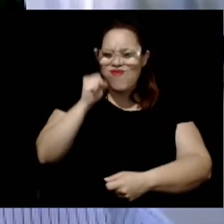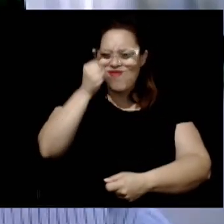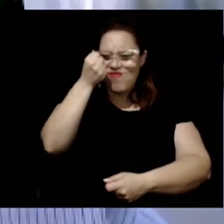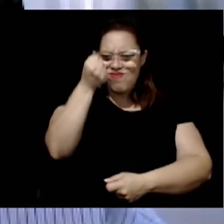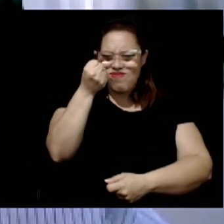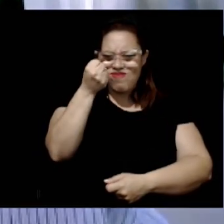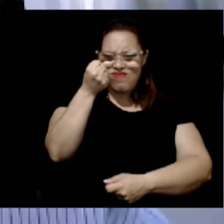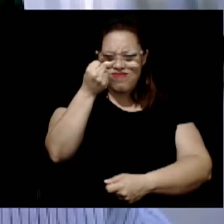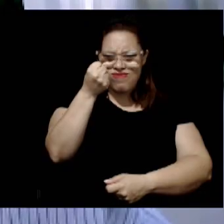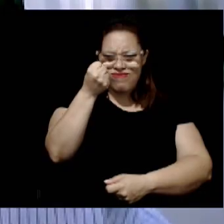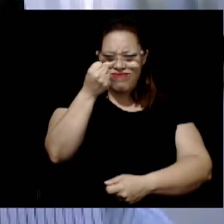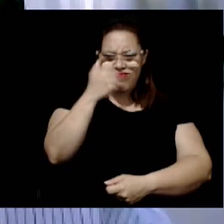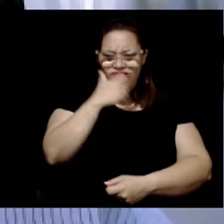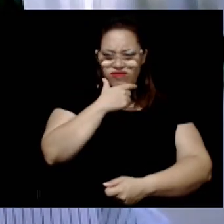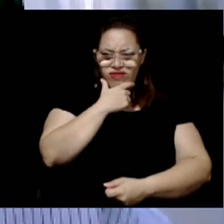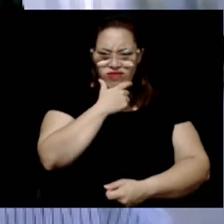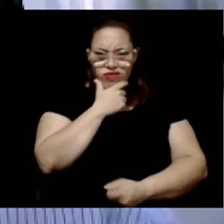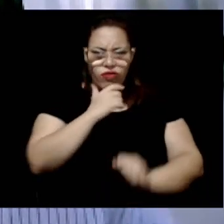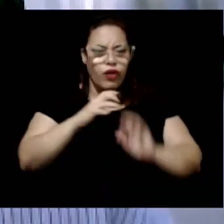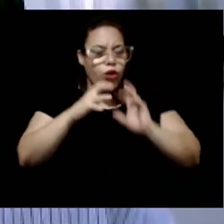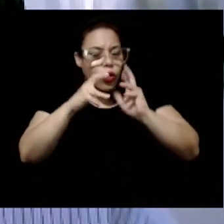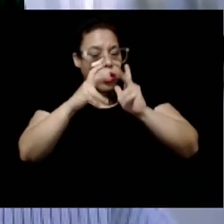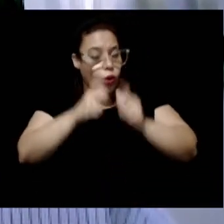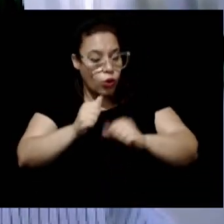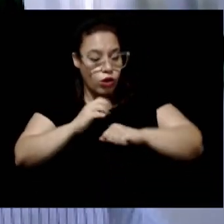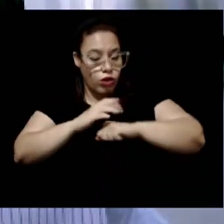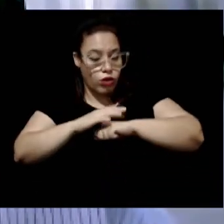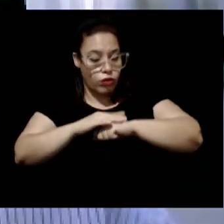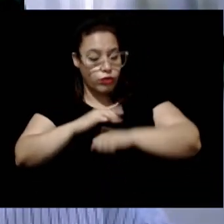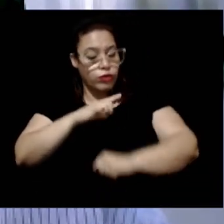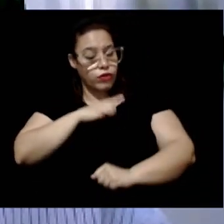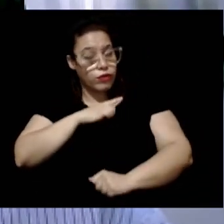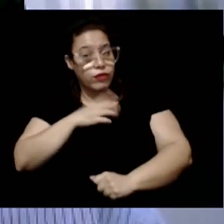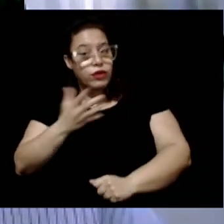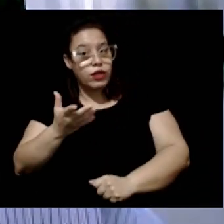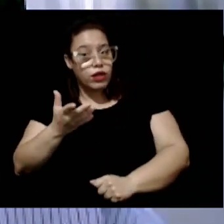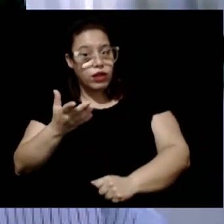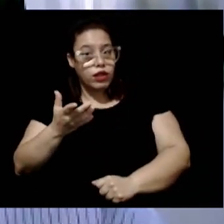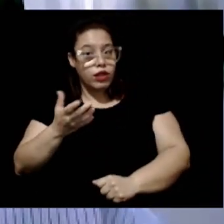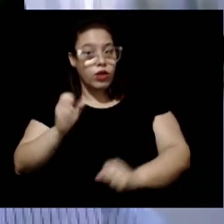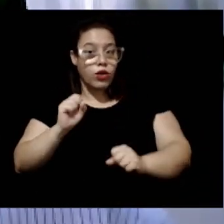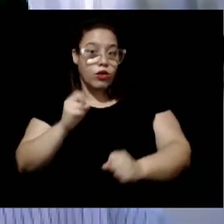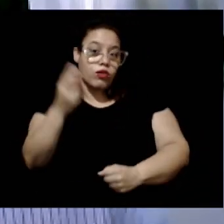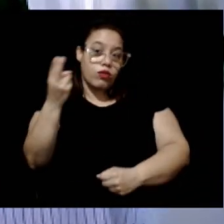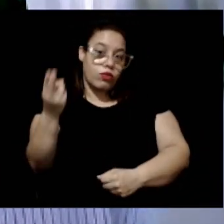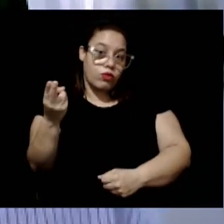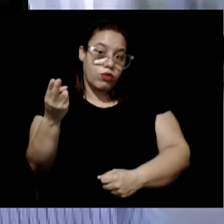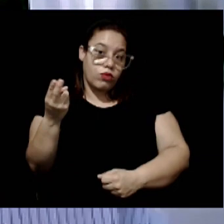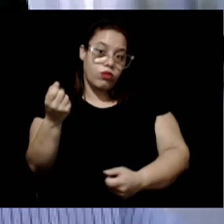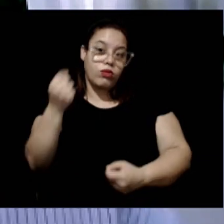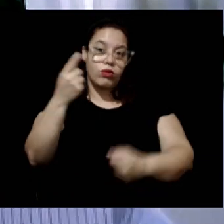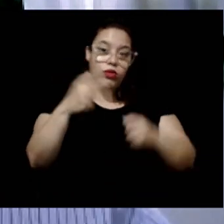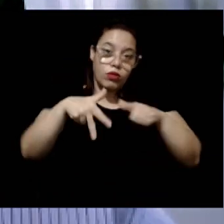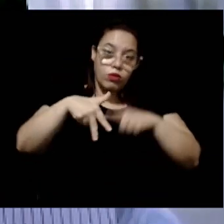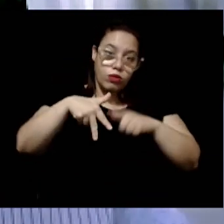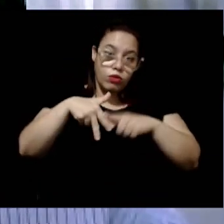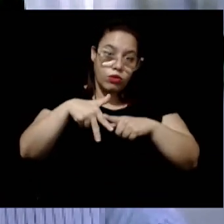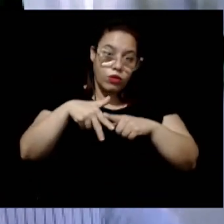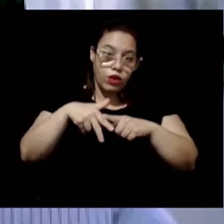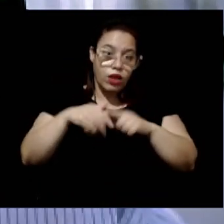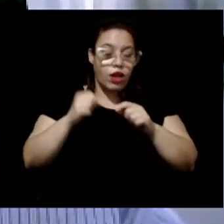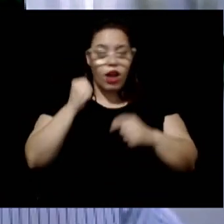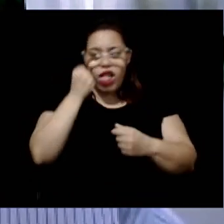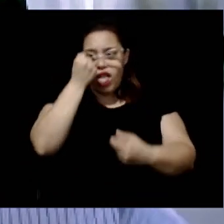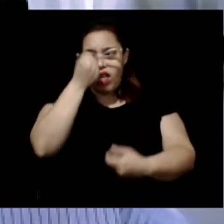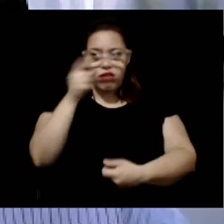Então, como toda doença, ela tem um espectro grande, ou seja, em alguns pacientes elas não são tão graves, em outras